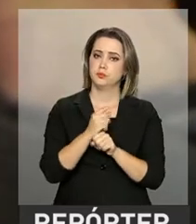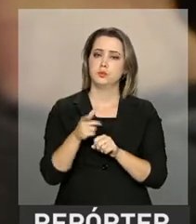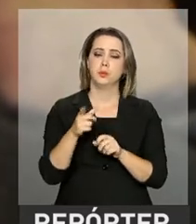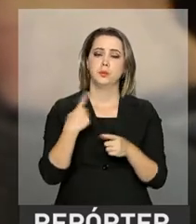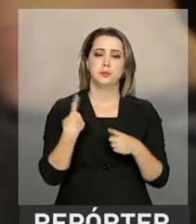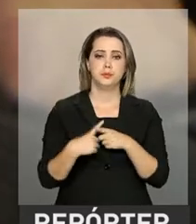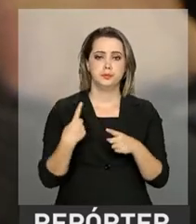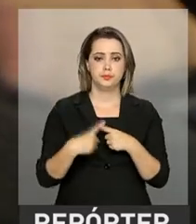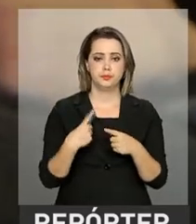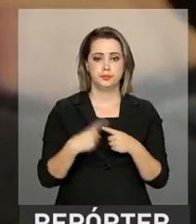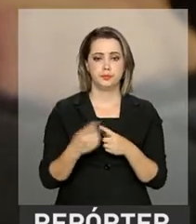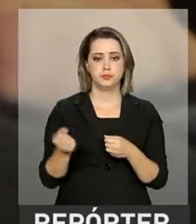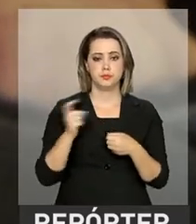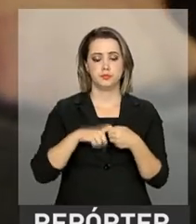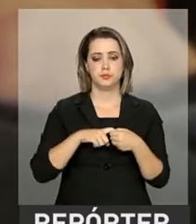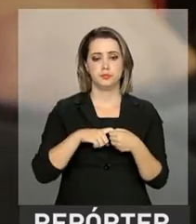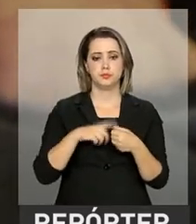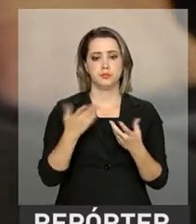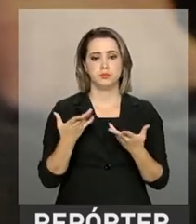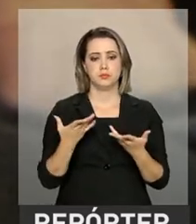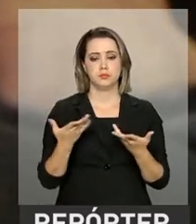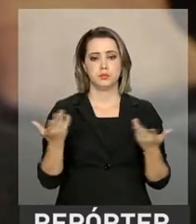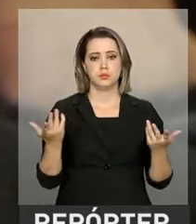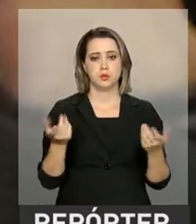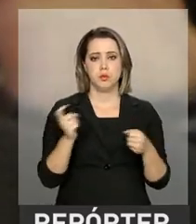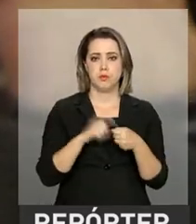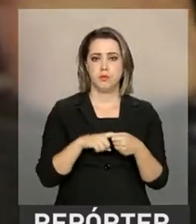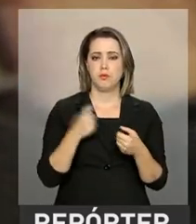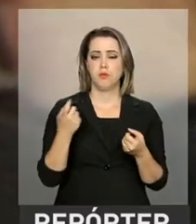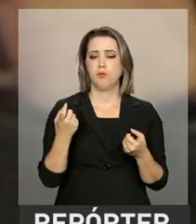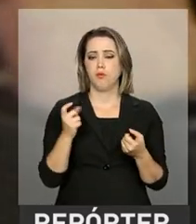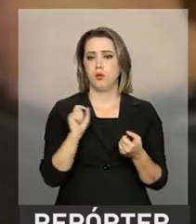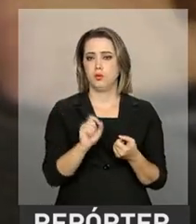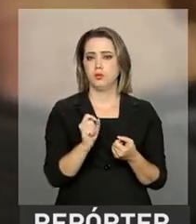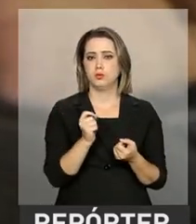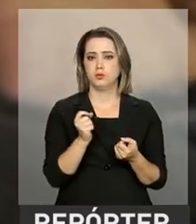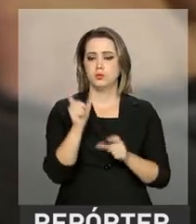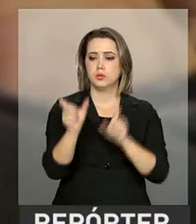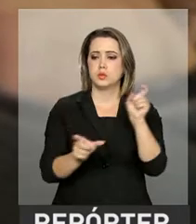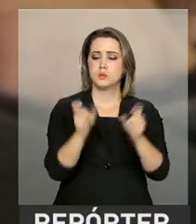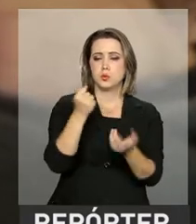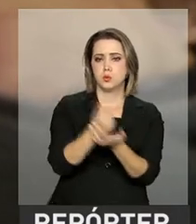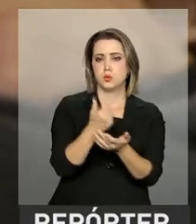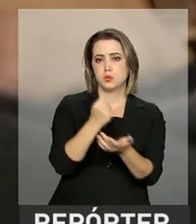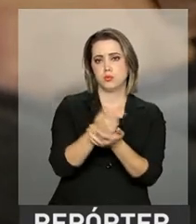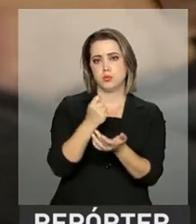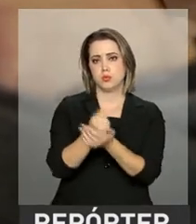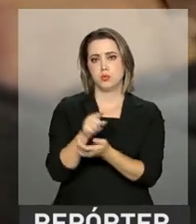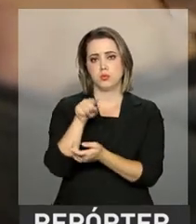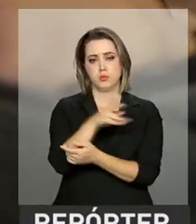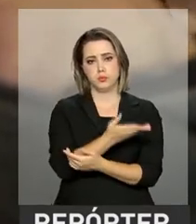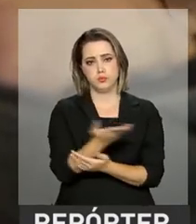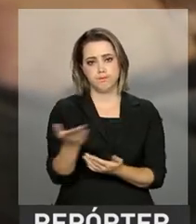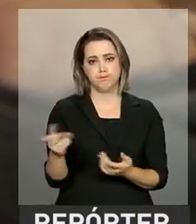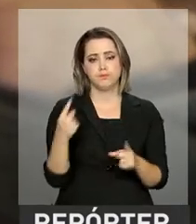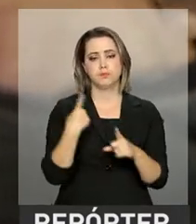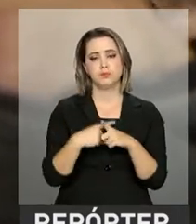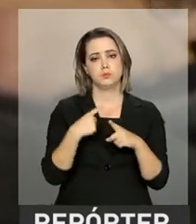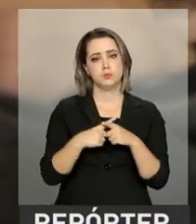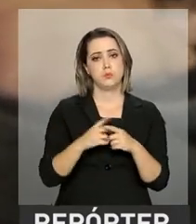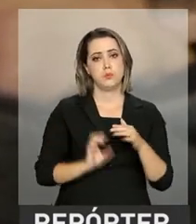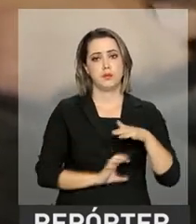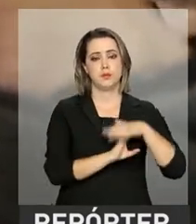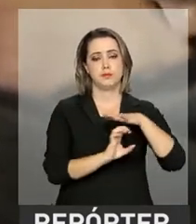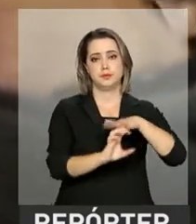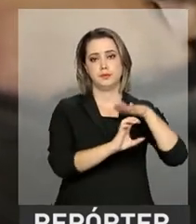à recuperação da demanda dos consumidores por esses produtos da visita em que as empresas